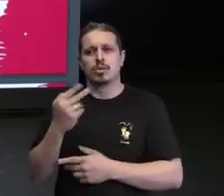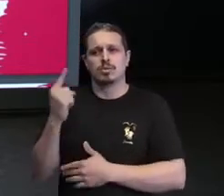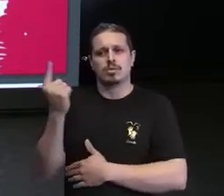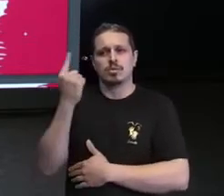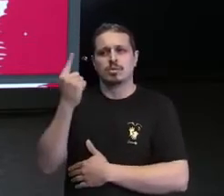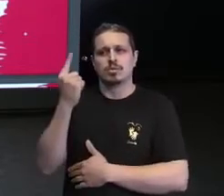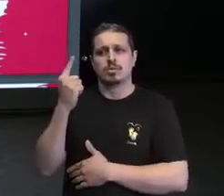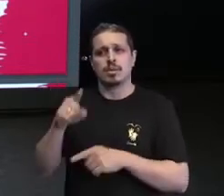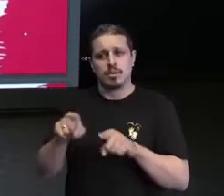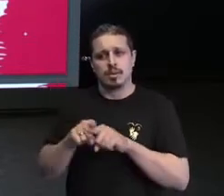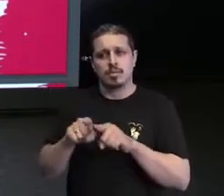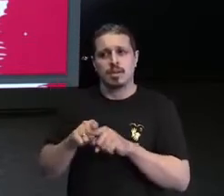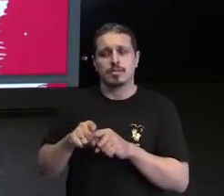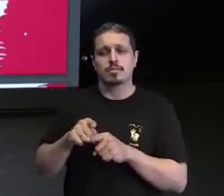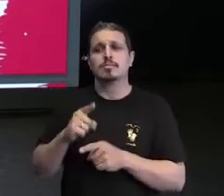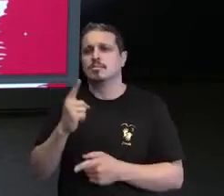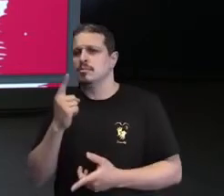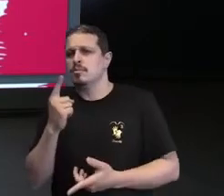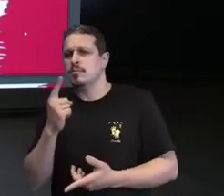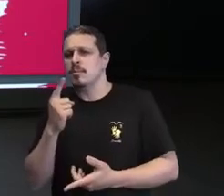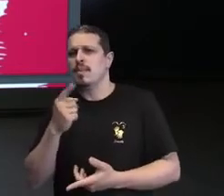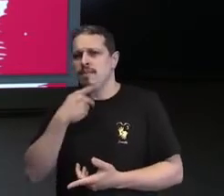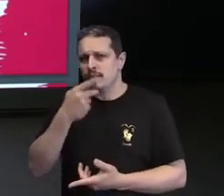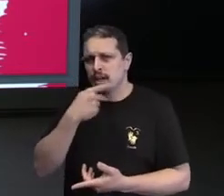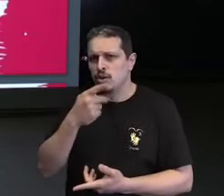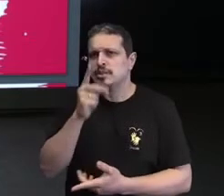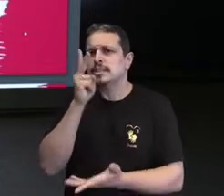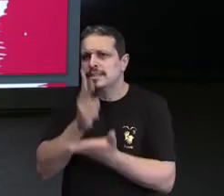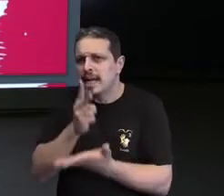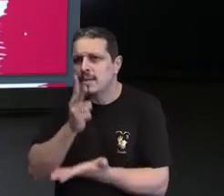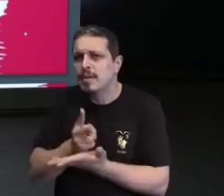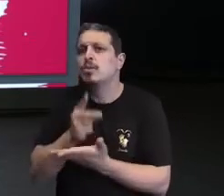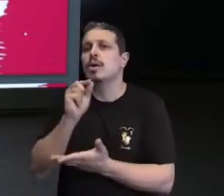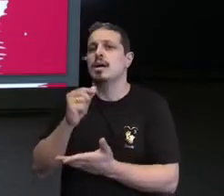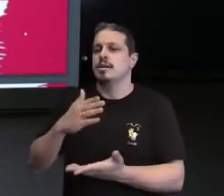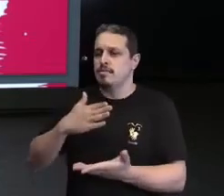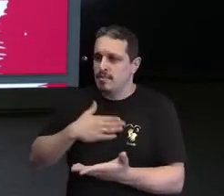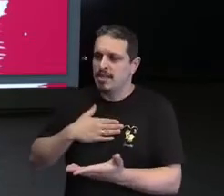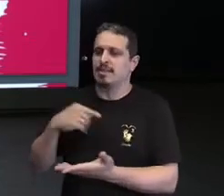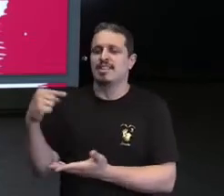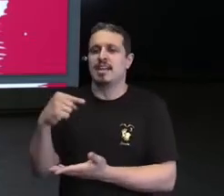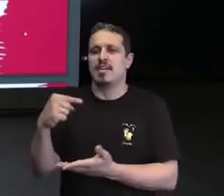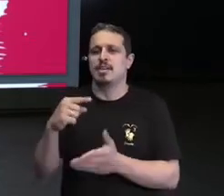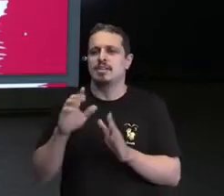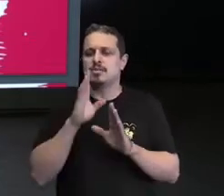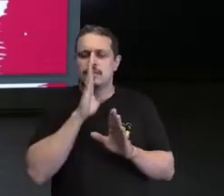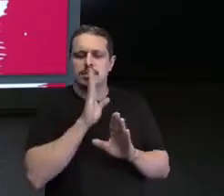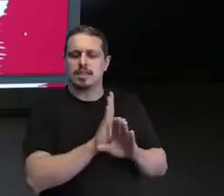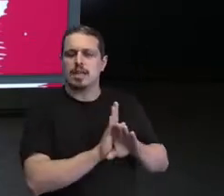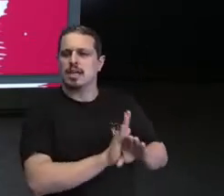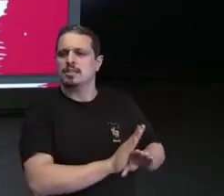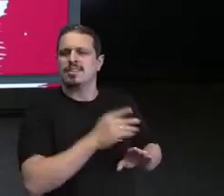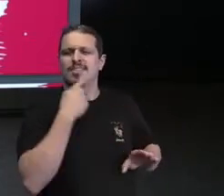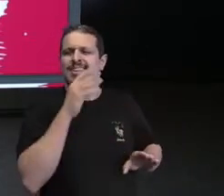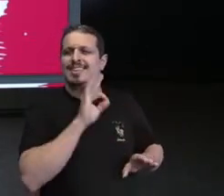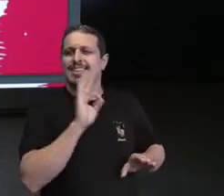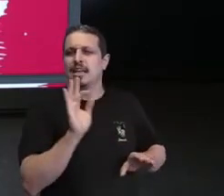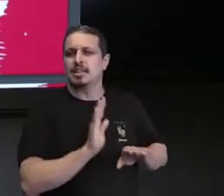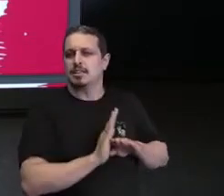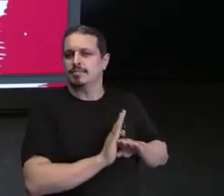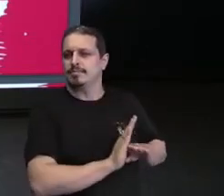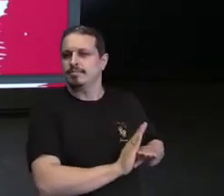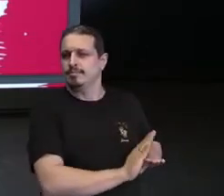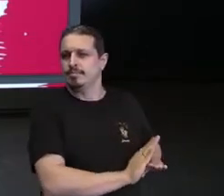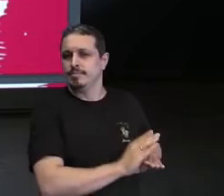essa esse verbo continuou de falando porque na minha história foi negada na minha história foi influenciada na minha história eu fiquei o tempo todo